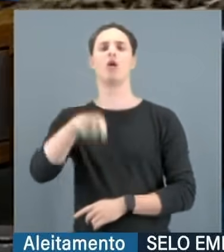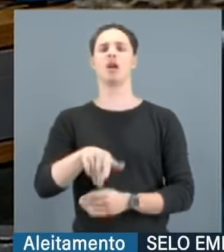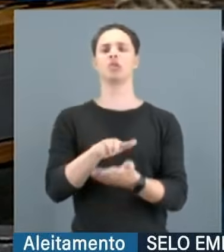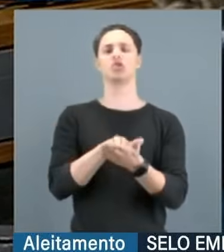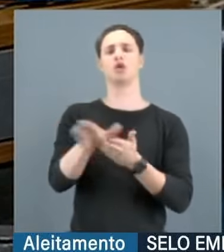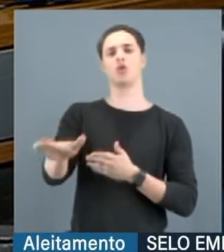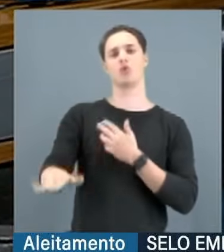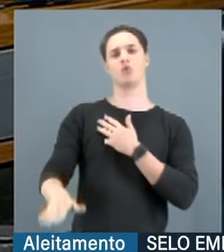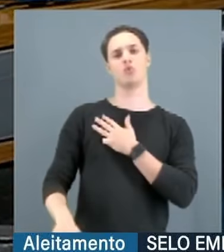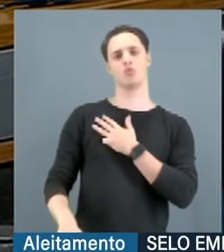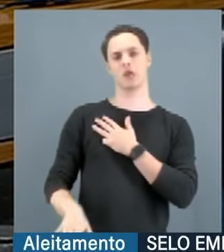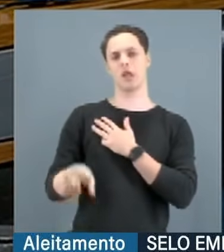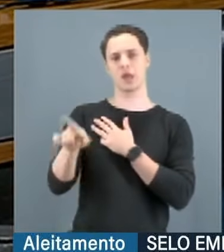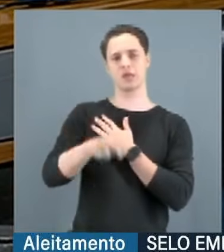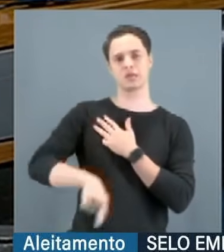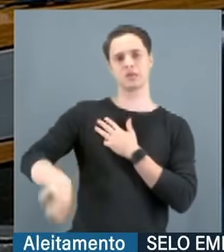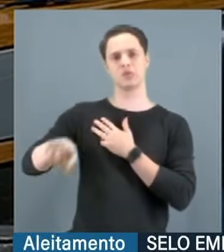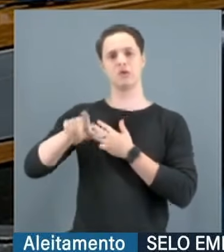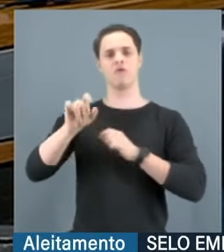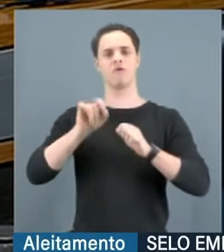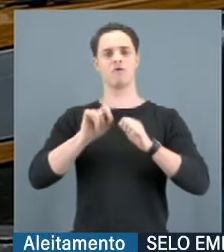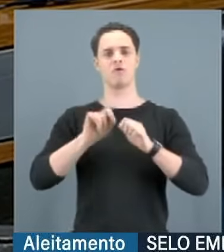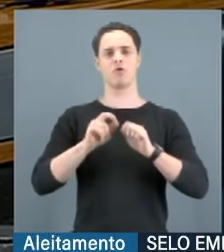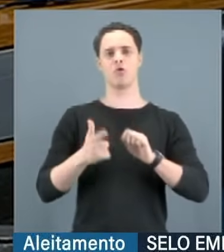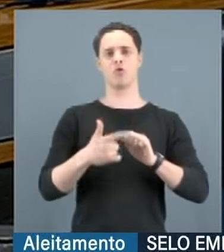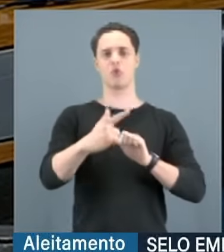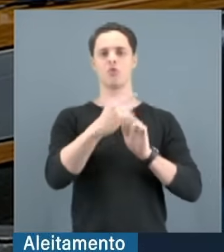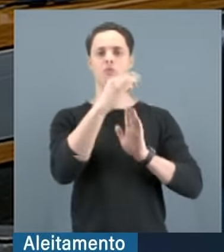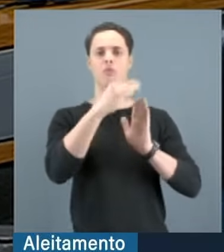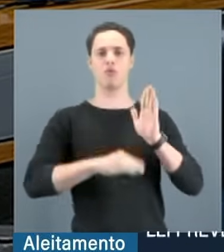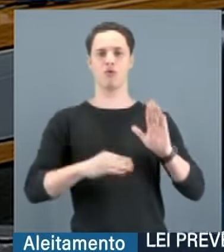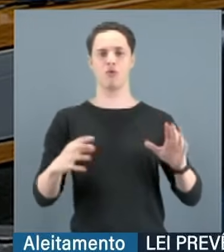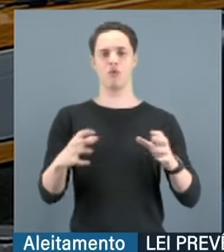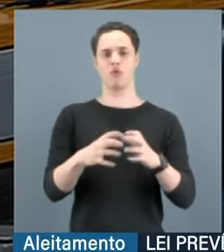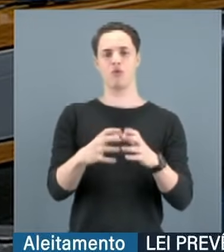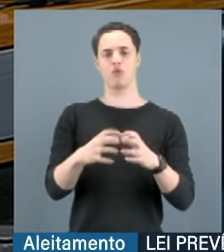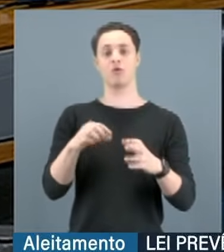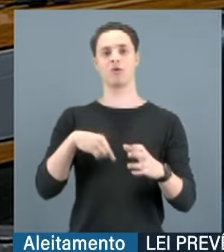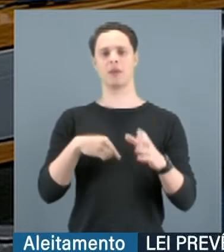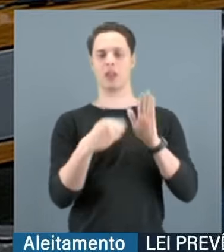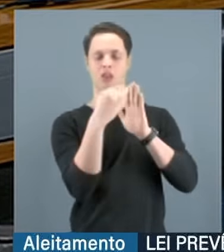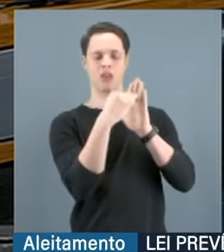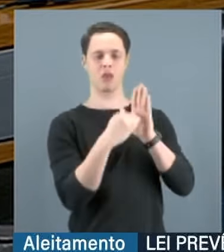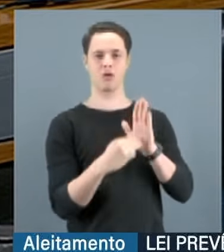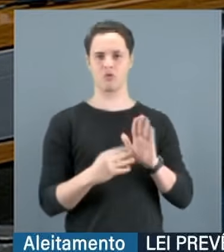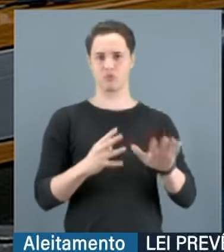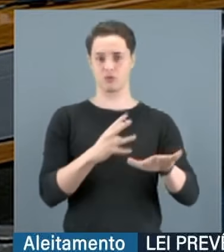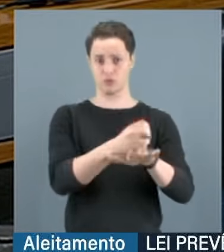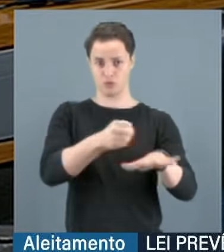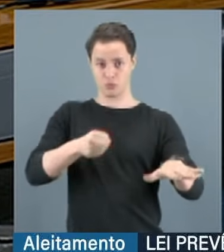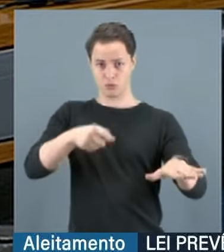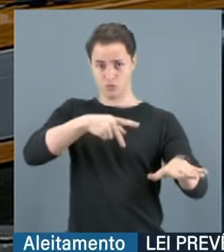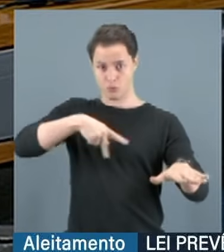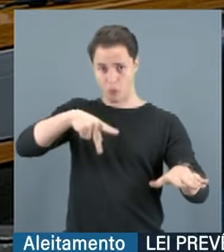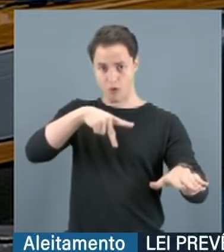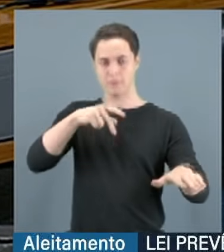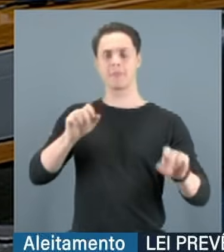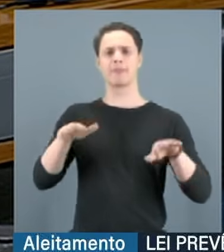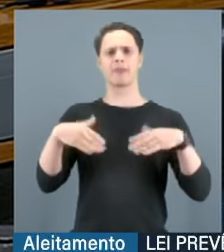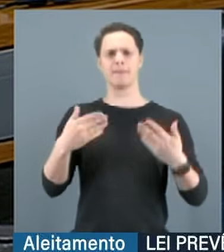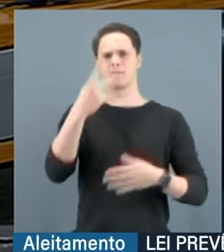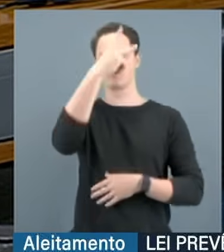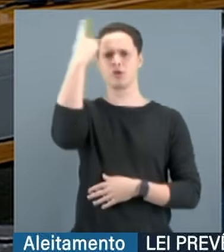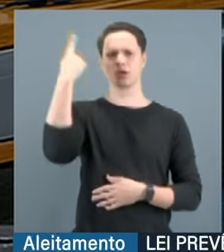presidente Lula e fazer um outro tipo de regime através da chamada minuta do golpe. Todos estão negando o que